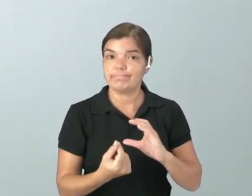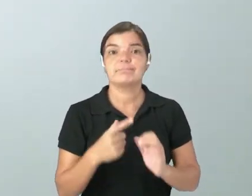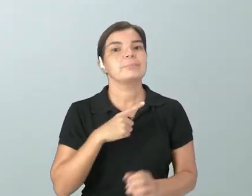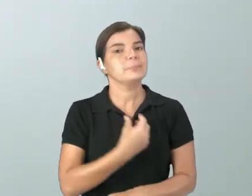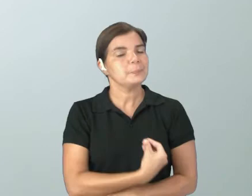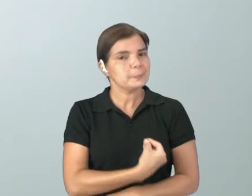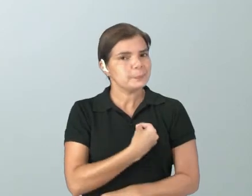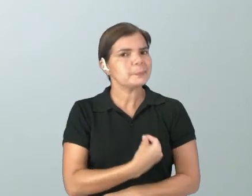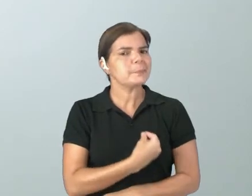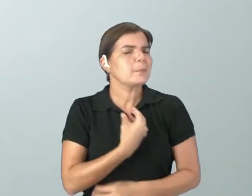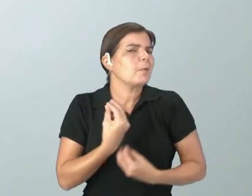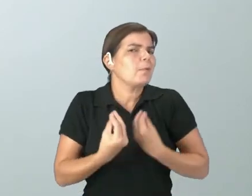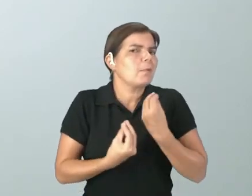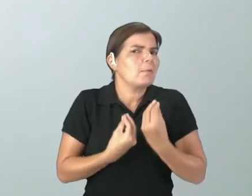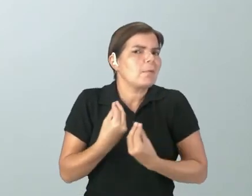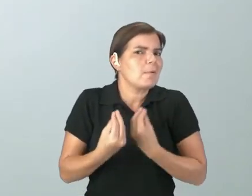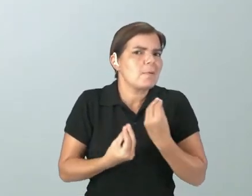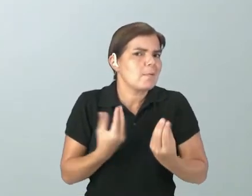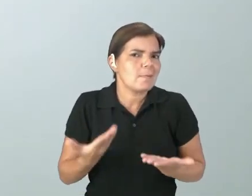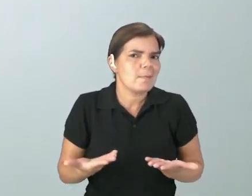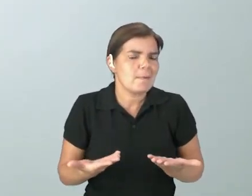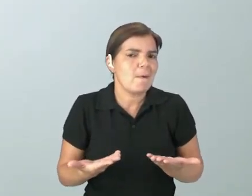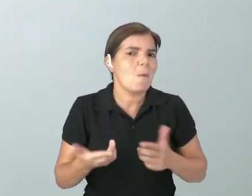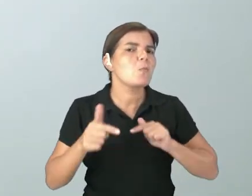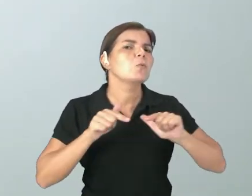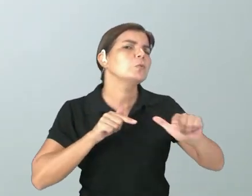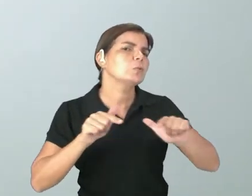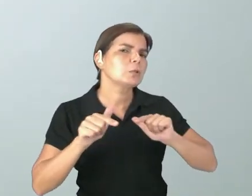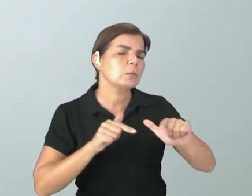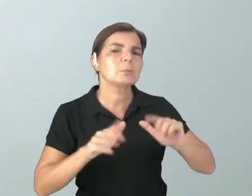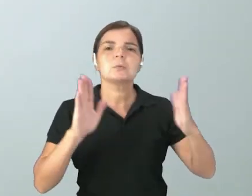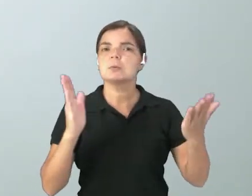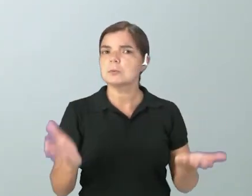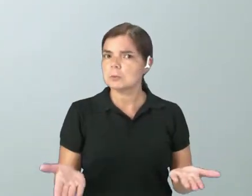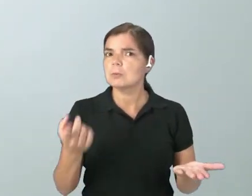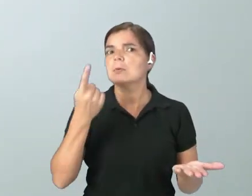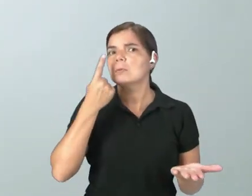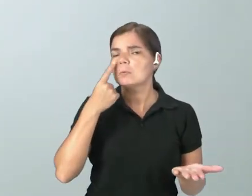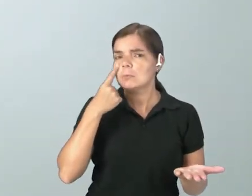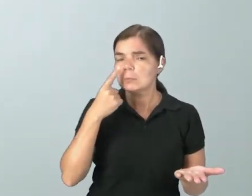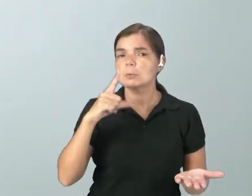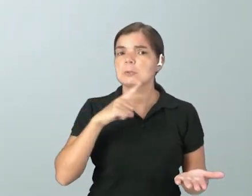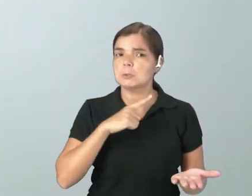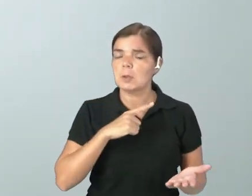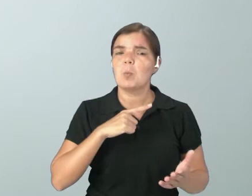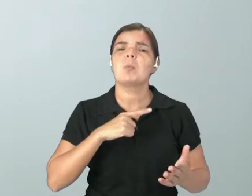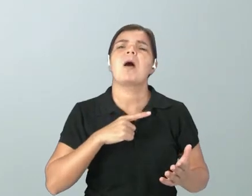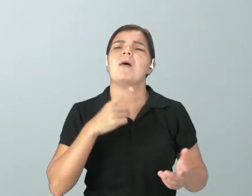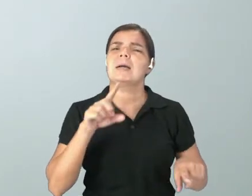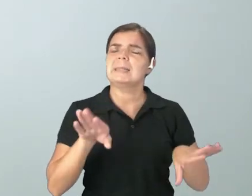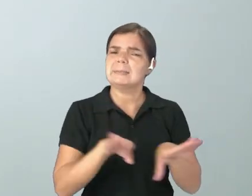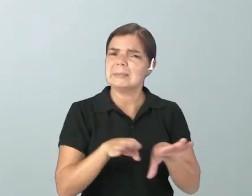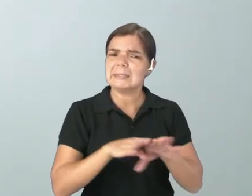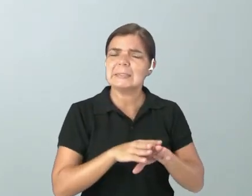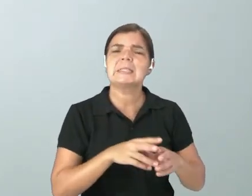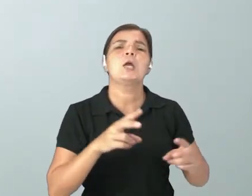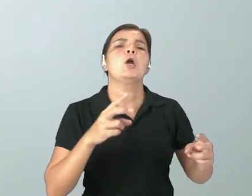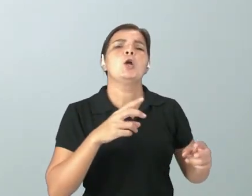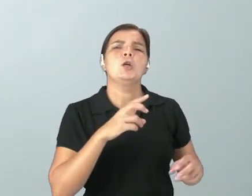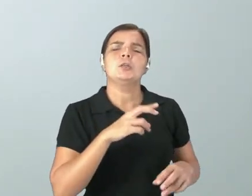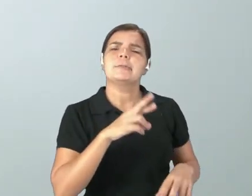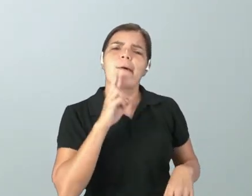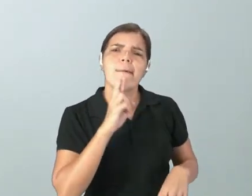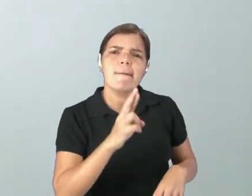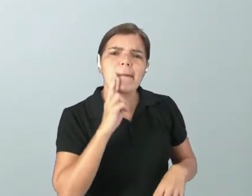vive, como que fica a situação do trabalhador? A gente já viu tanta vez o trabalhador brigando por melhores condições,